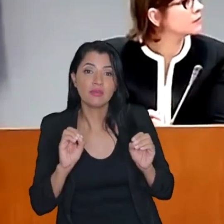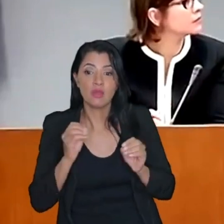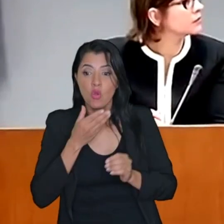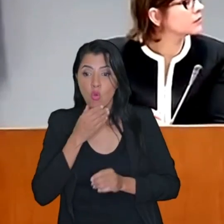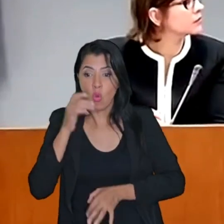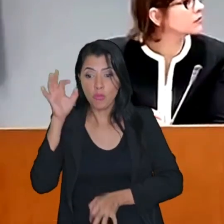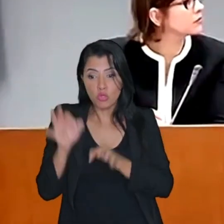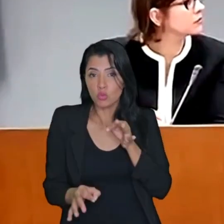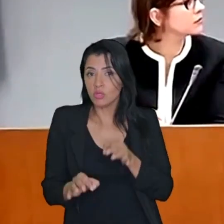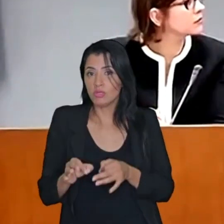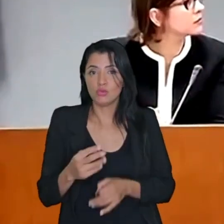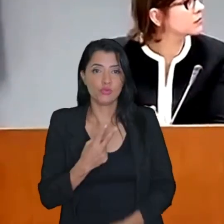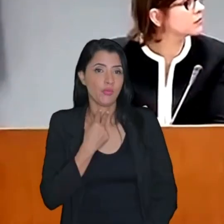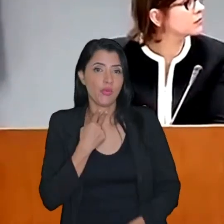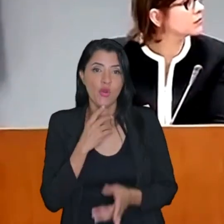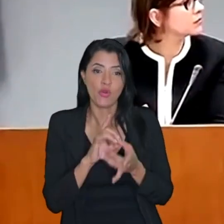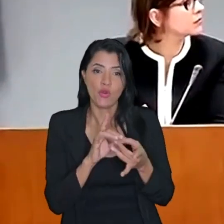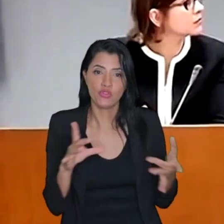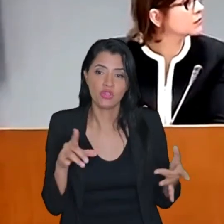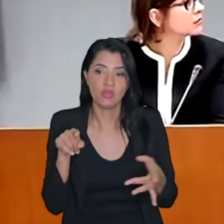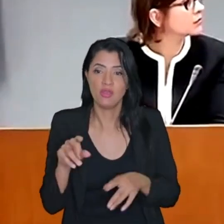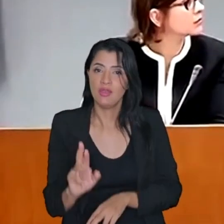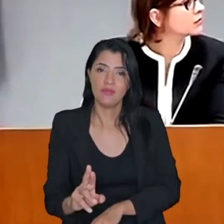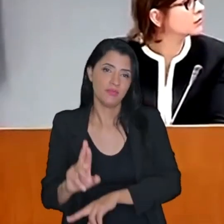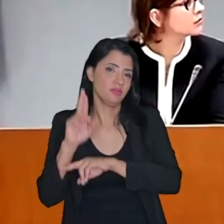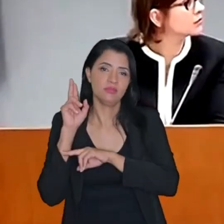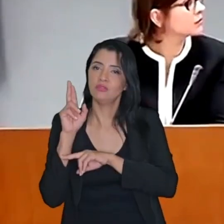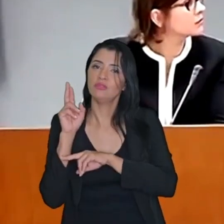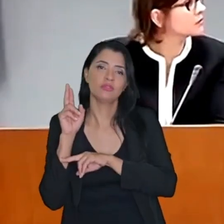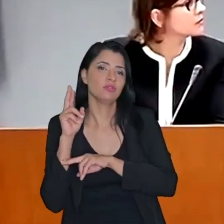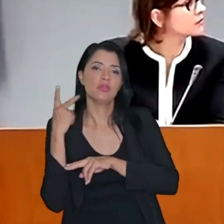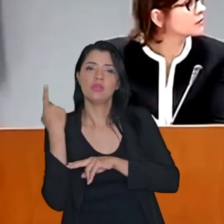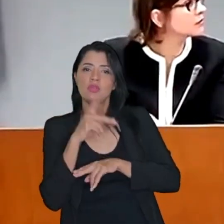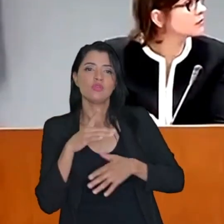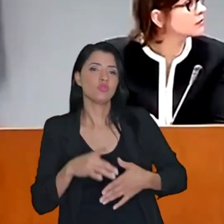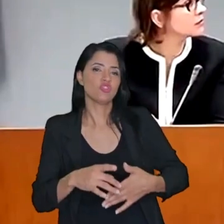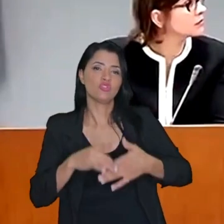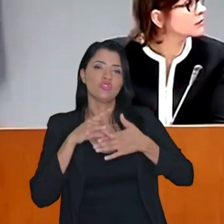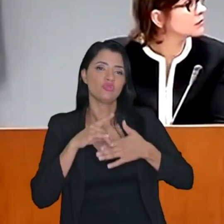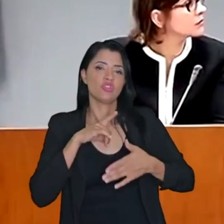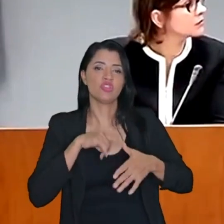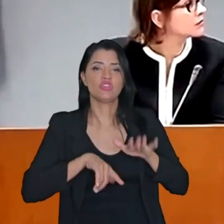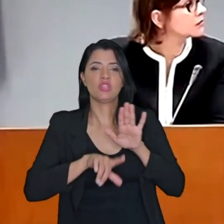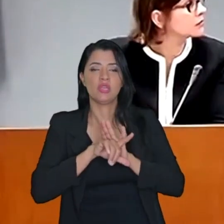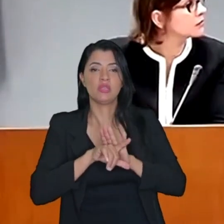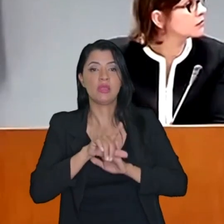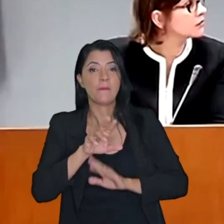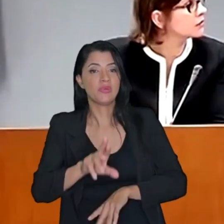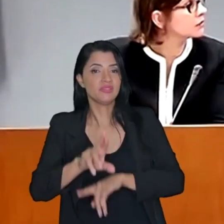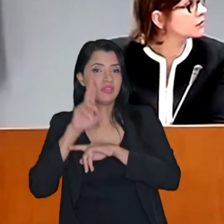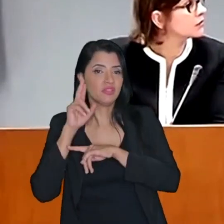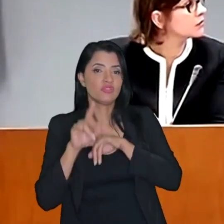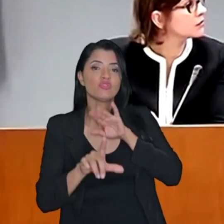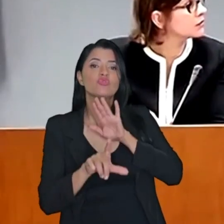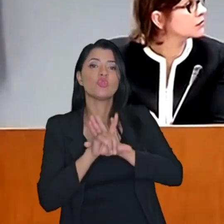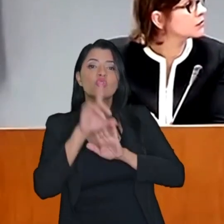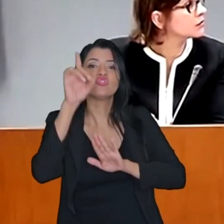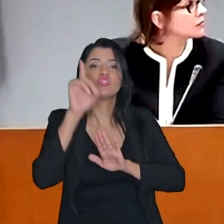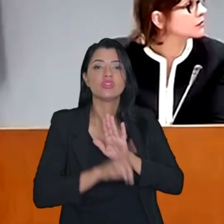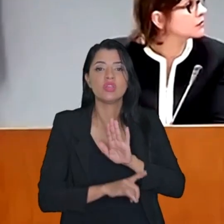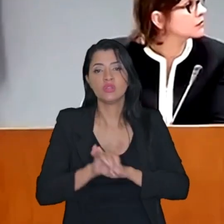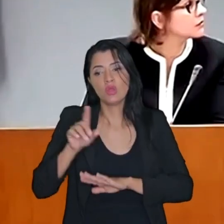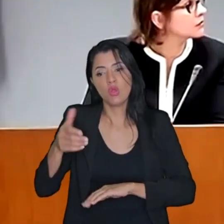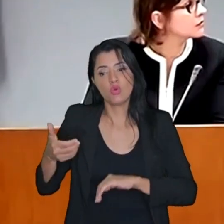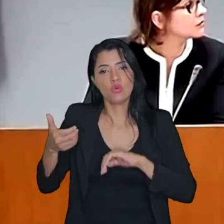pode autorizar. Ele não é representante dos titulares dos direitos. Representante dos titulares dos direitos é